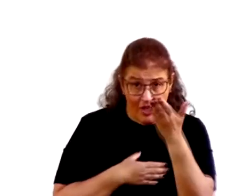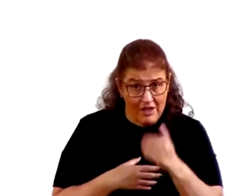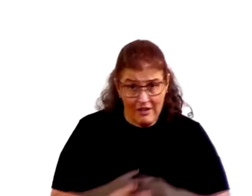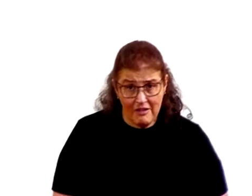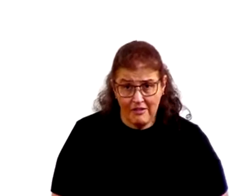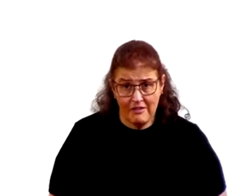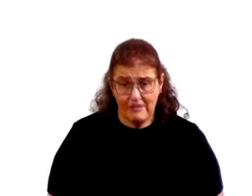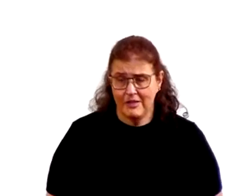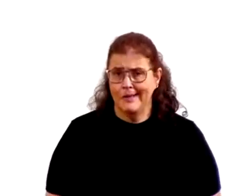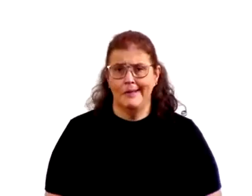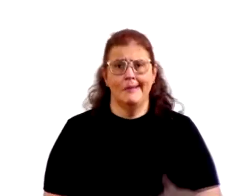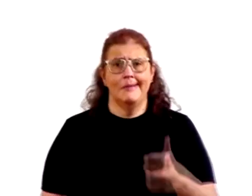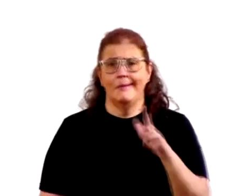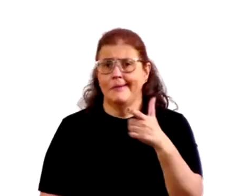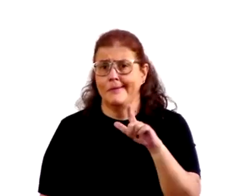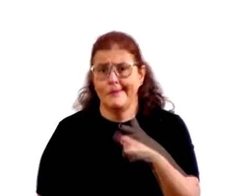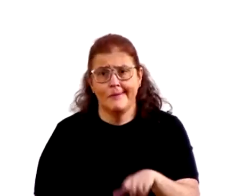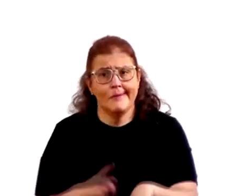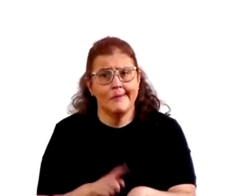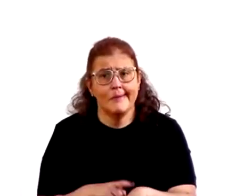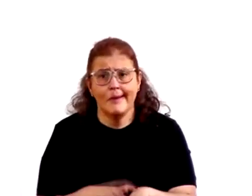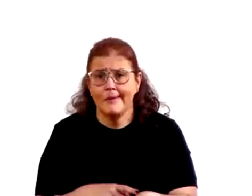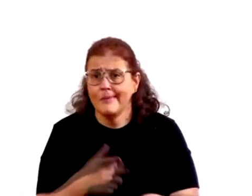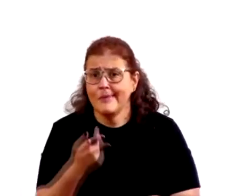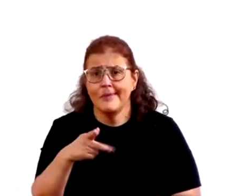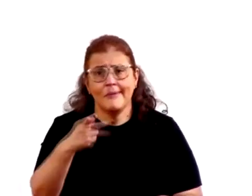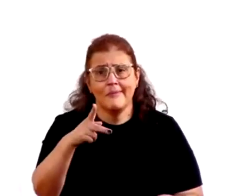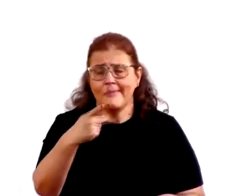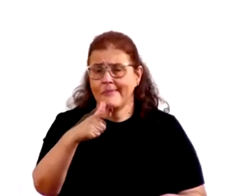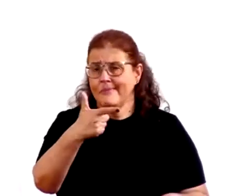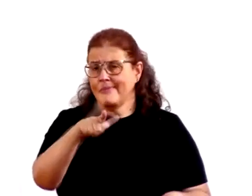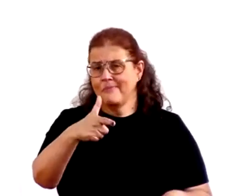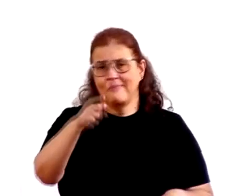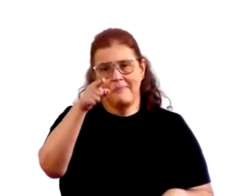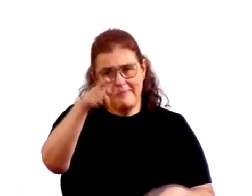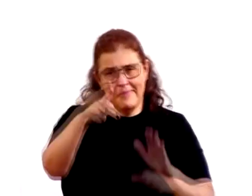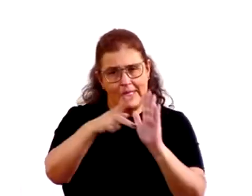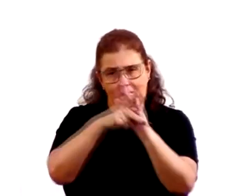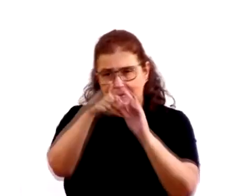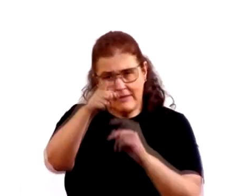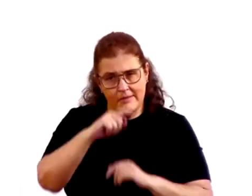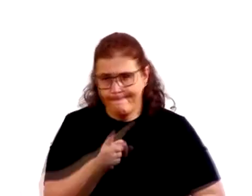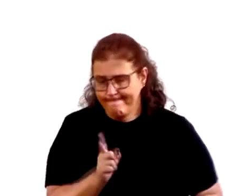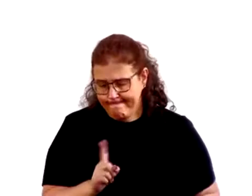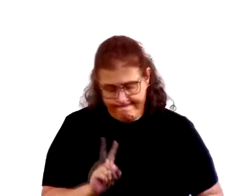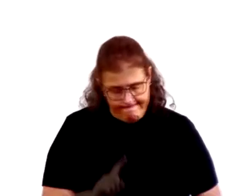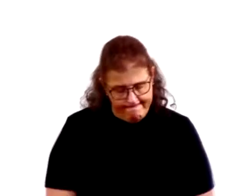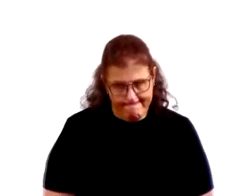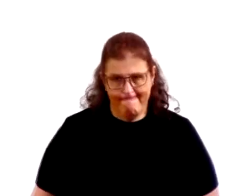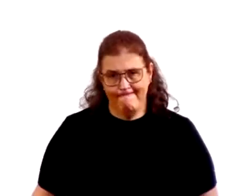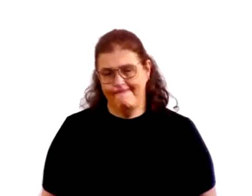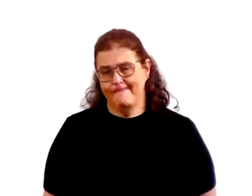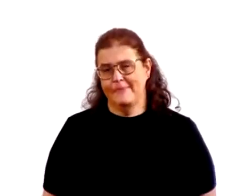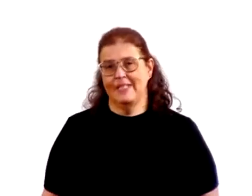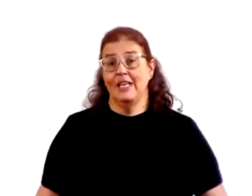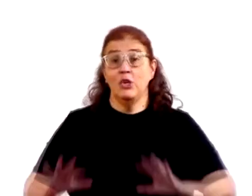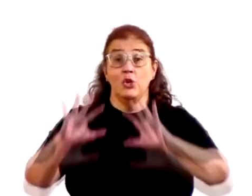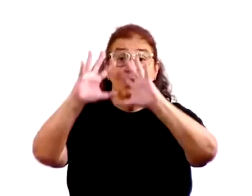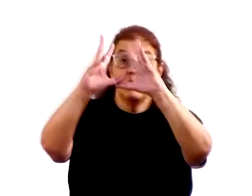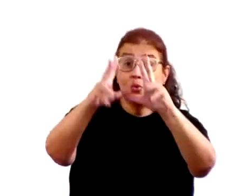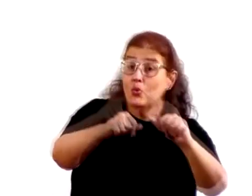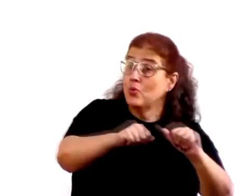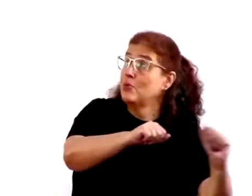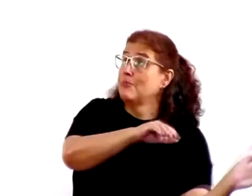lhes pertencem, nada lhes pertence, tudo é patrimônio do Rei da